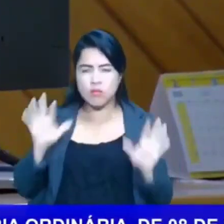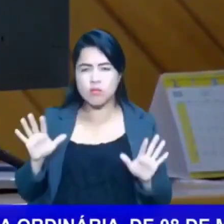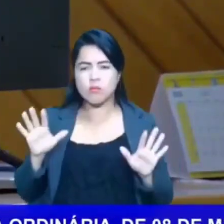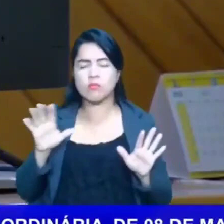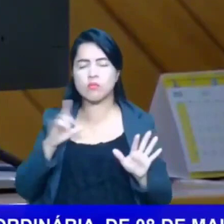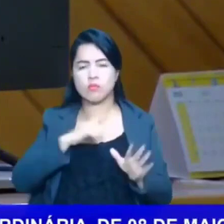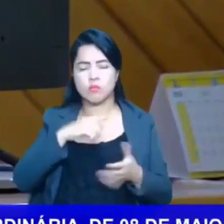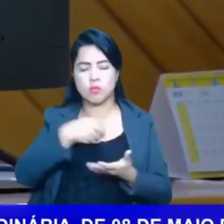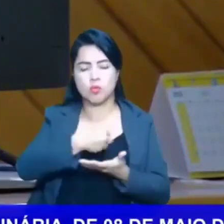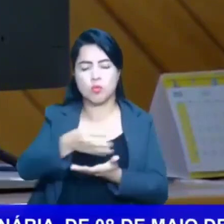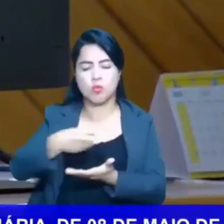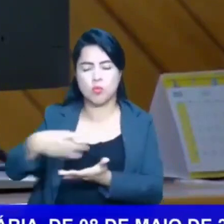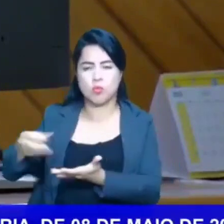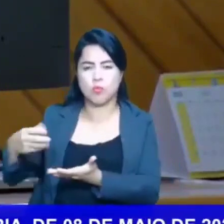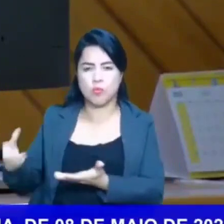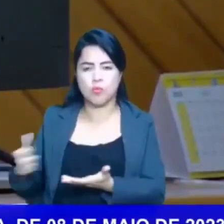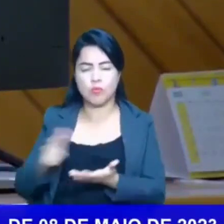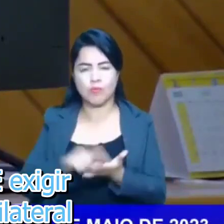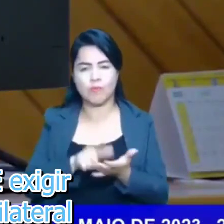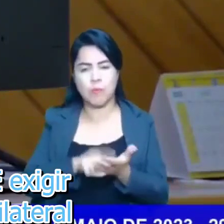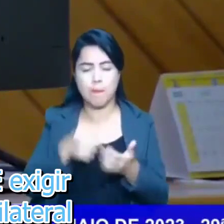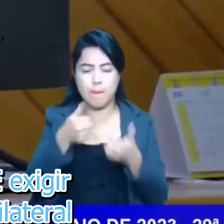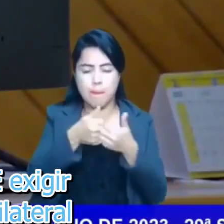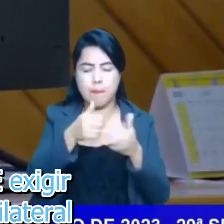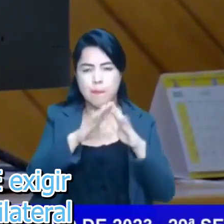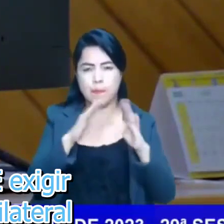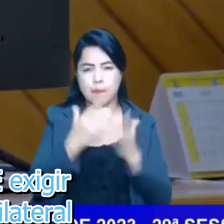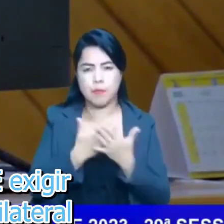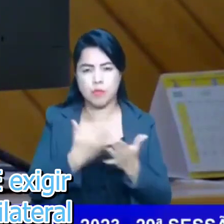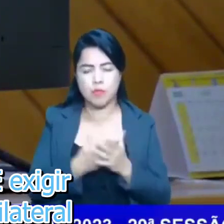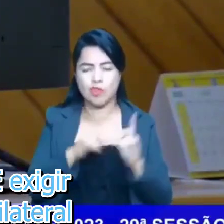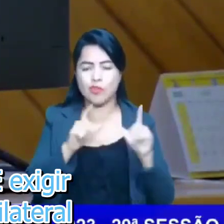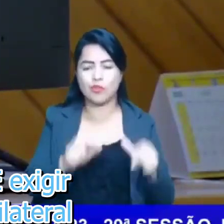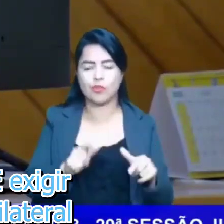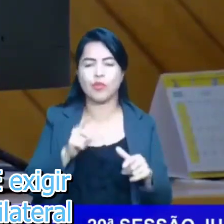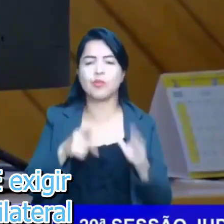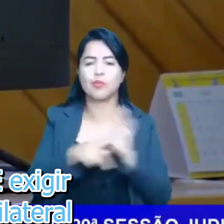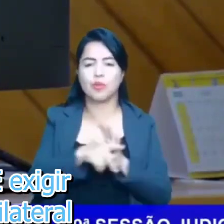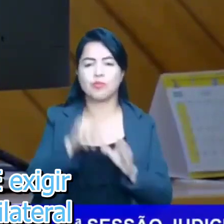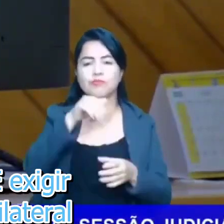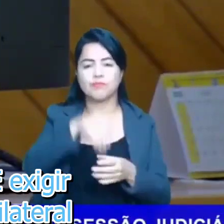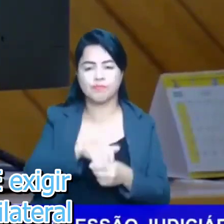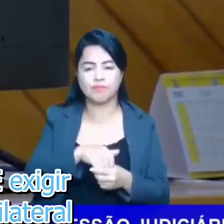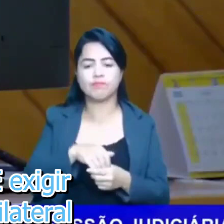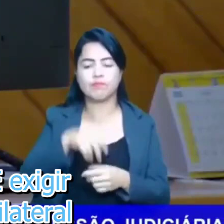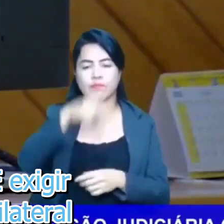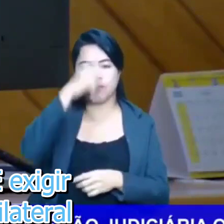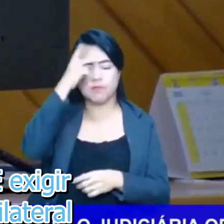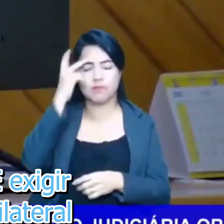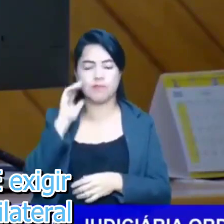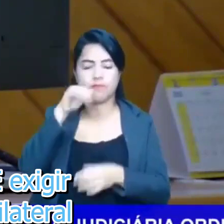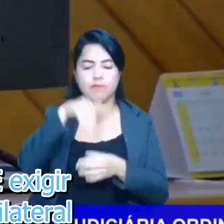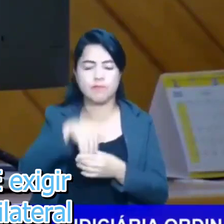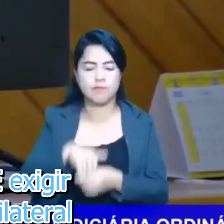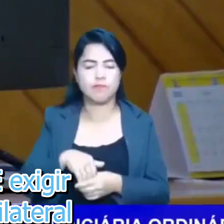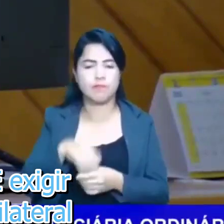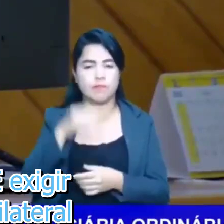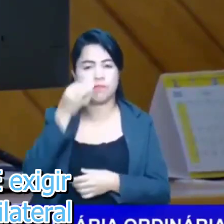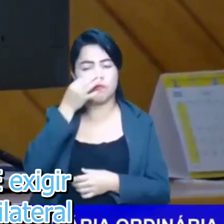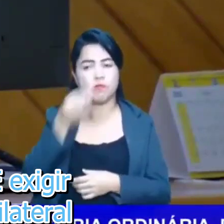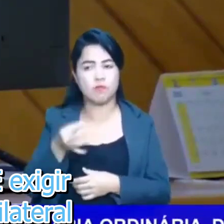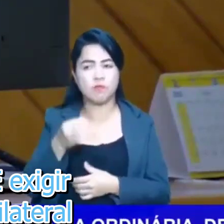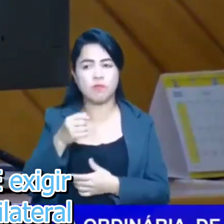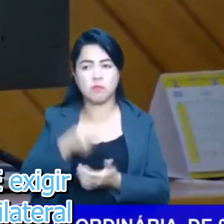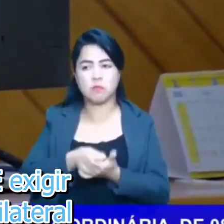o derramamento num próximo uma escola, local de votação, com eleitores ali, e exigir que o